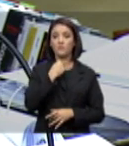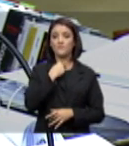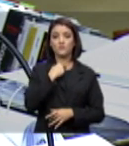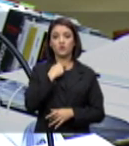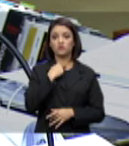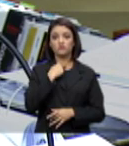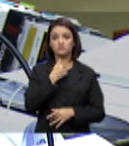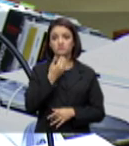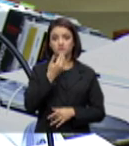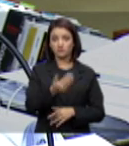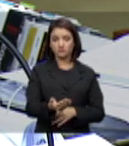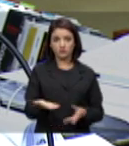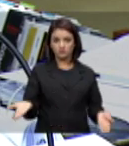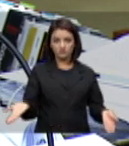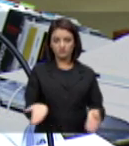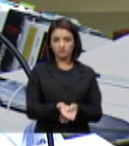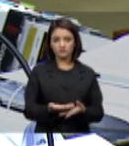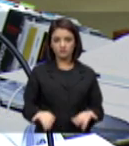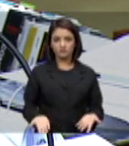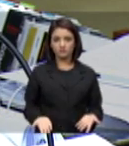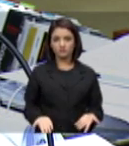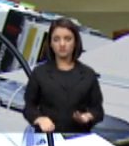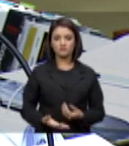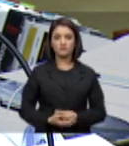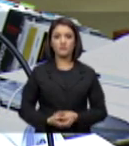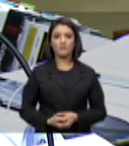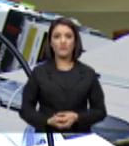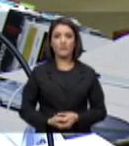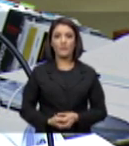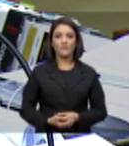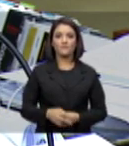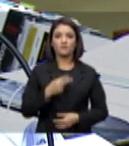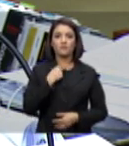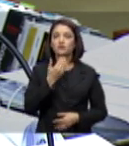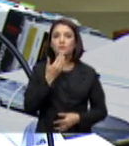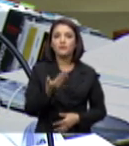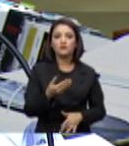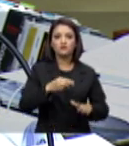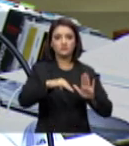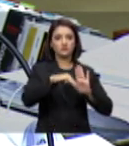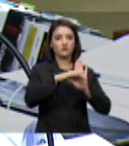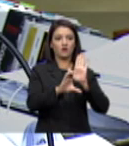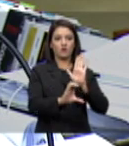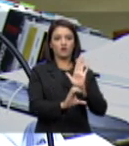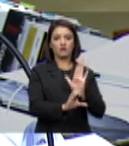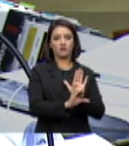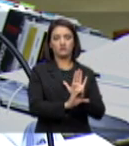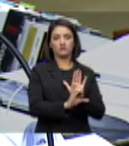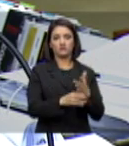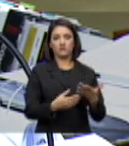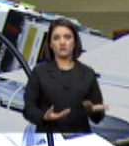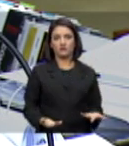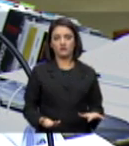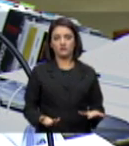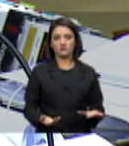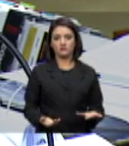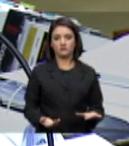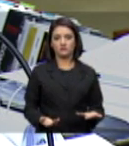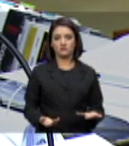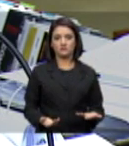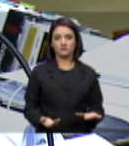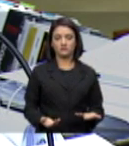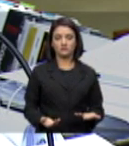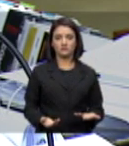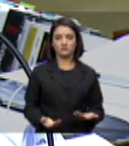propositura da ação direta obviamente não pode é pleitear uma medida cautelar em ação direta a quem ele não